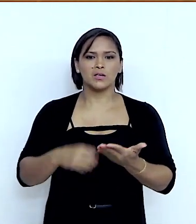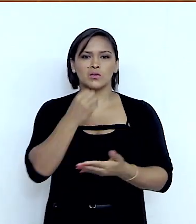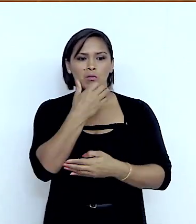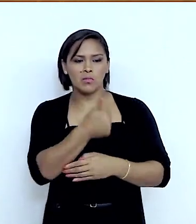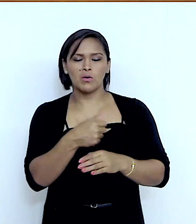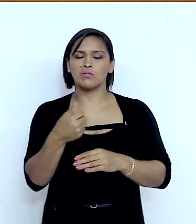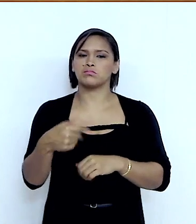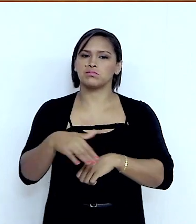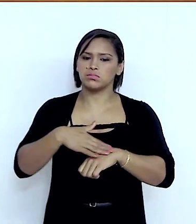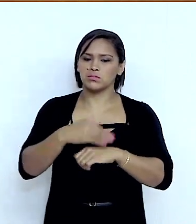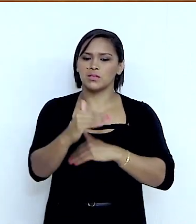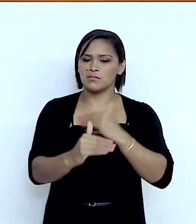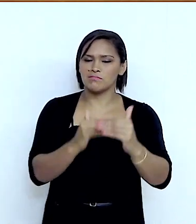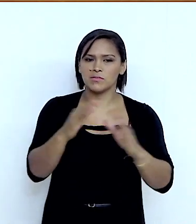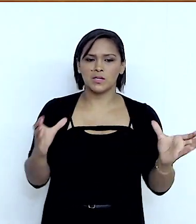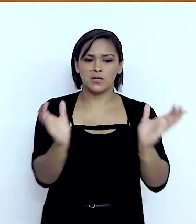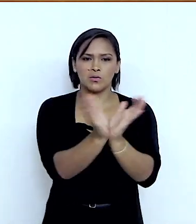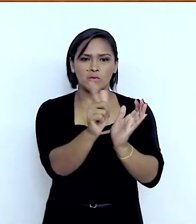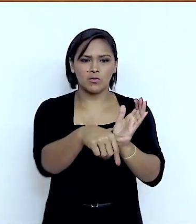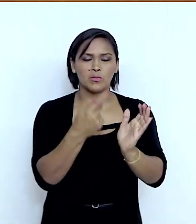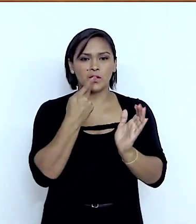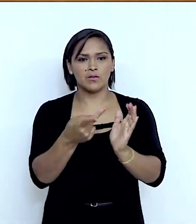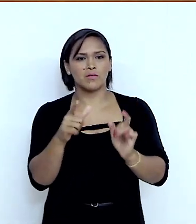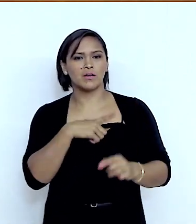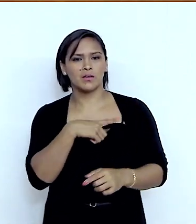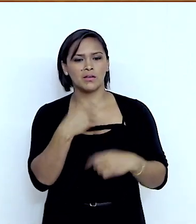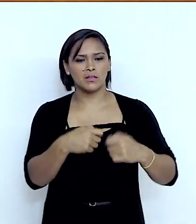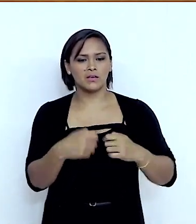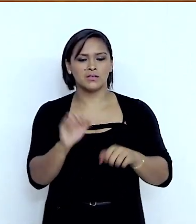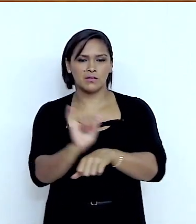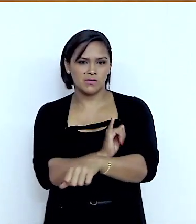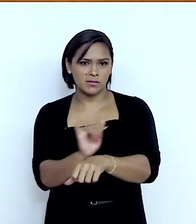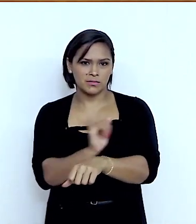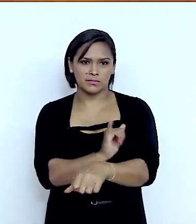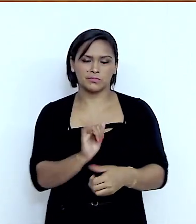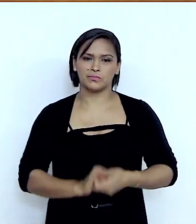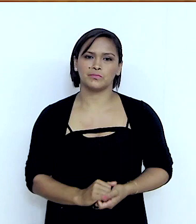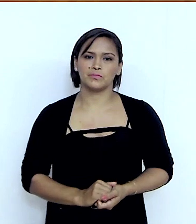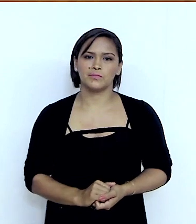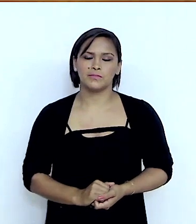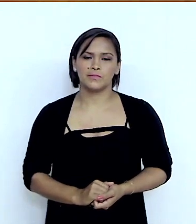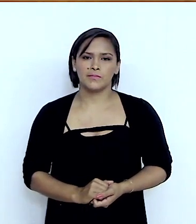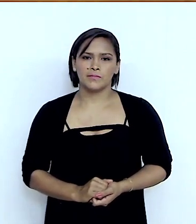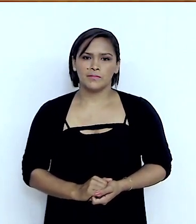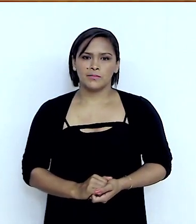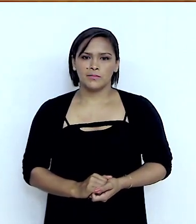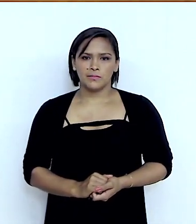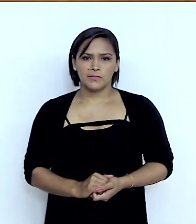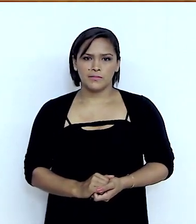nessa nessa nessa área que eu digo que tem que ser estado e